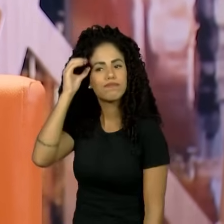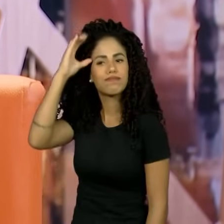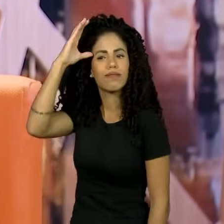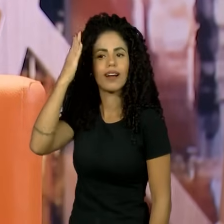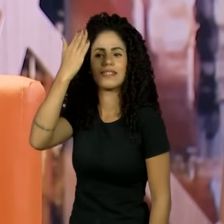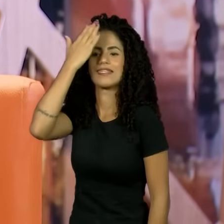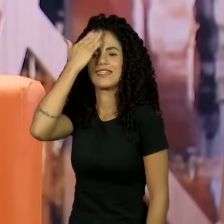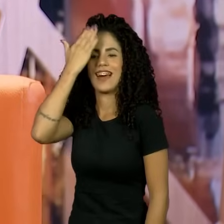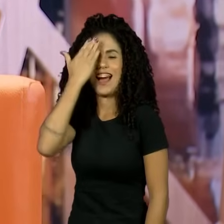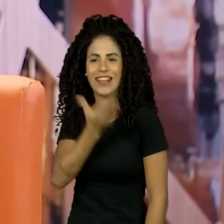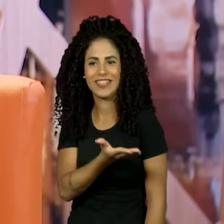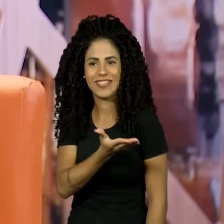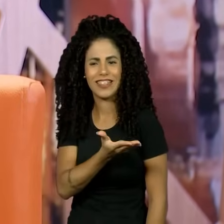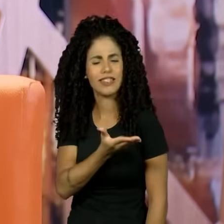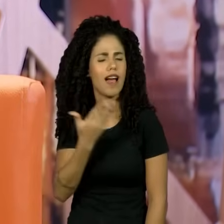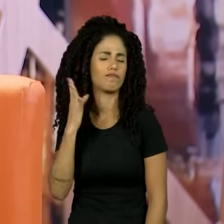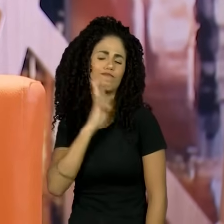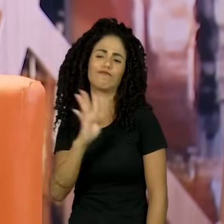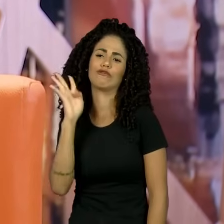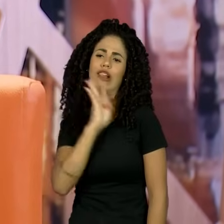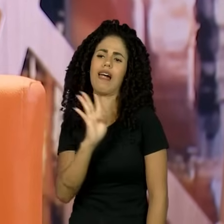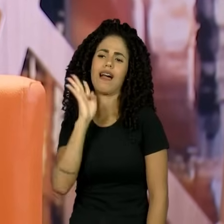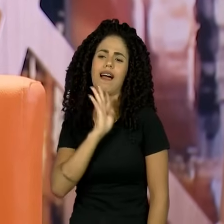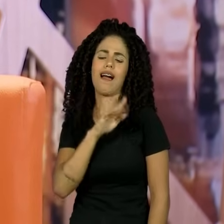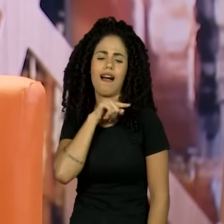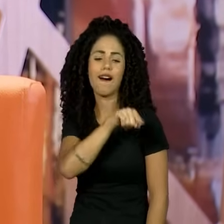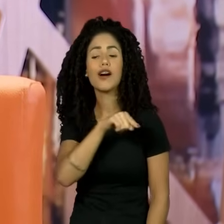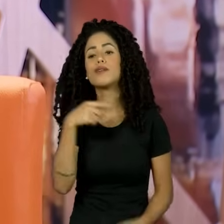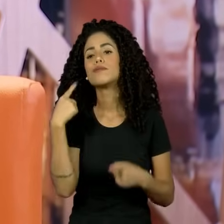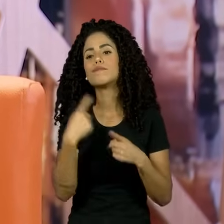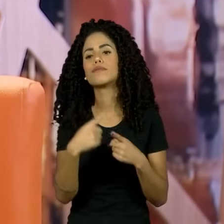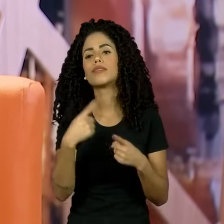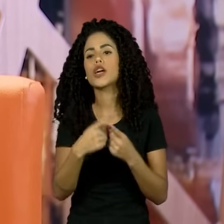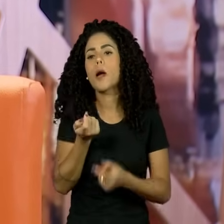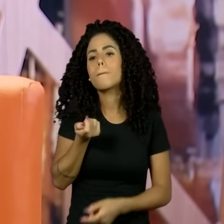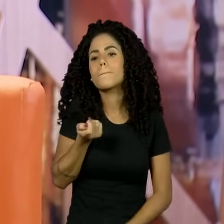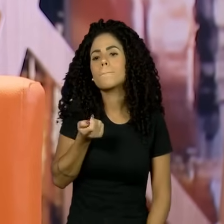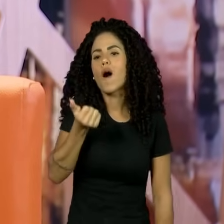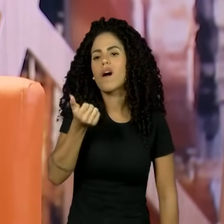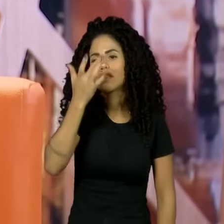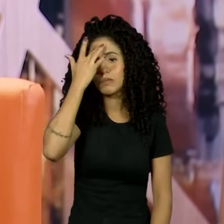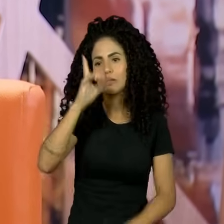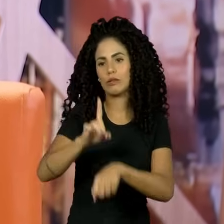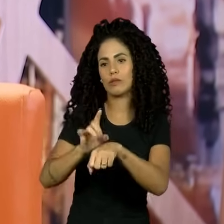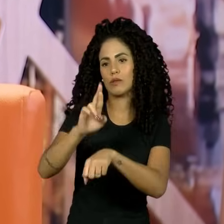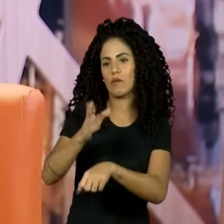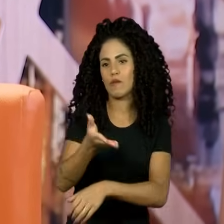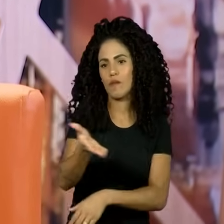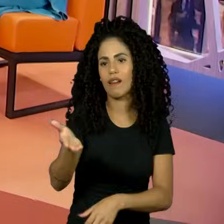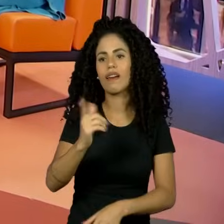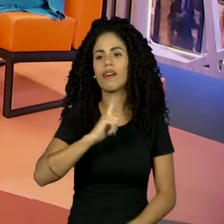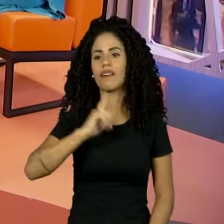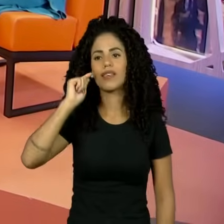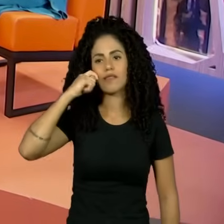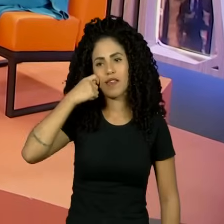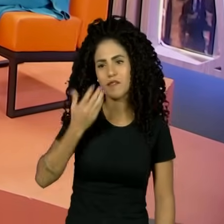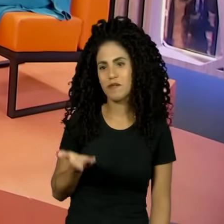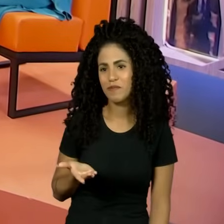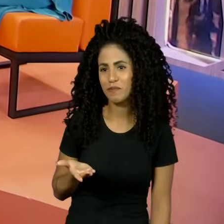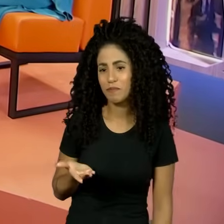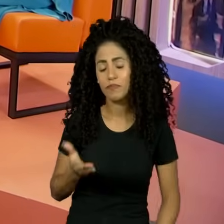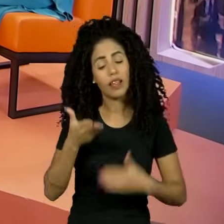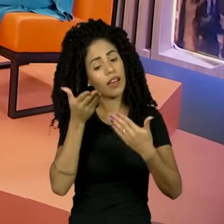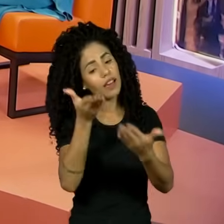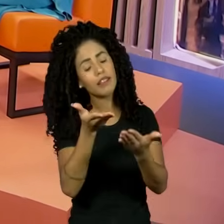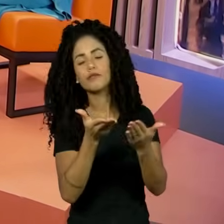conhecimentos, e isso é muito bacana quando a gente tem, porque são poucos doutores honoris causa no nosso meio, negros, né? Sim. Esse